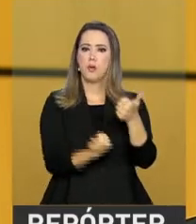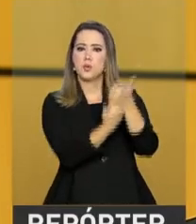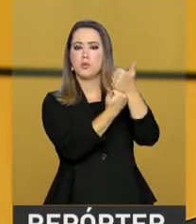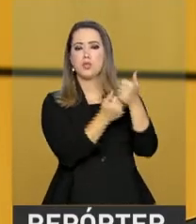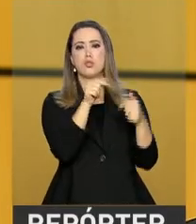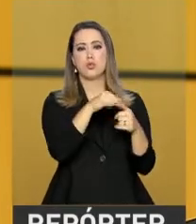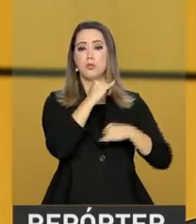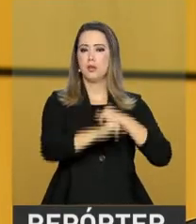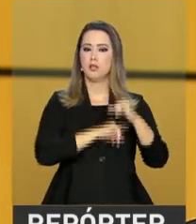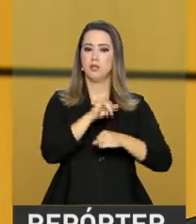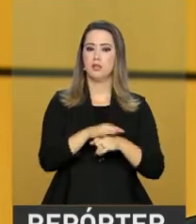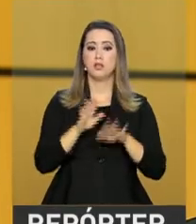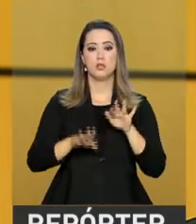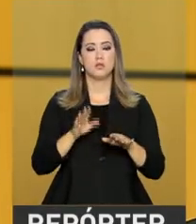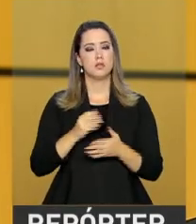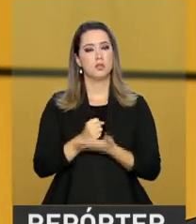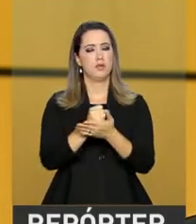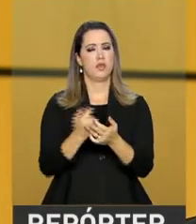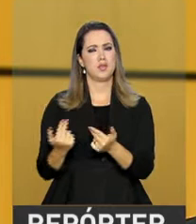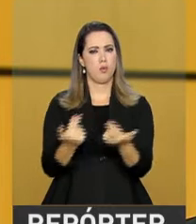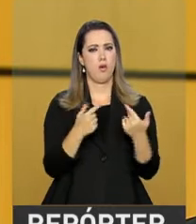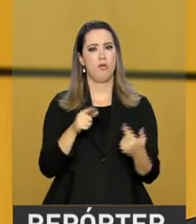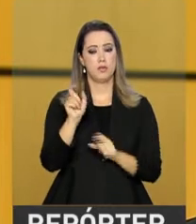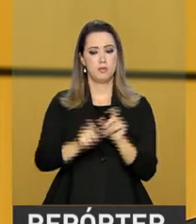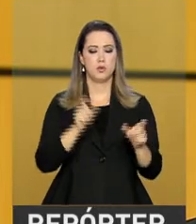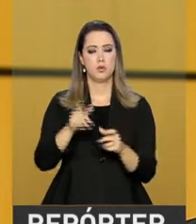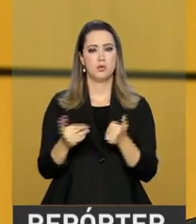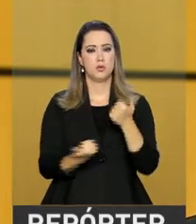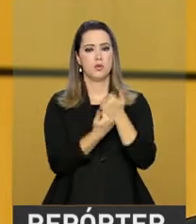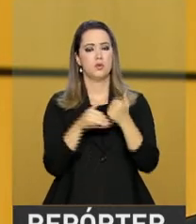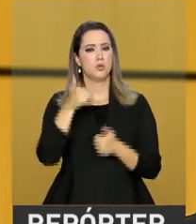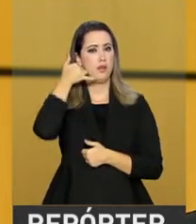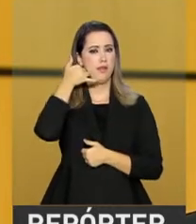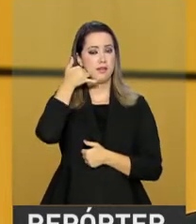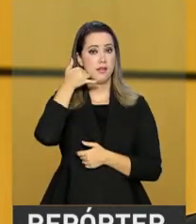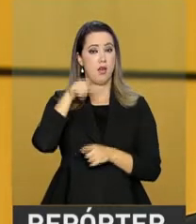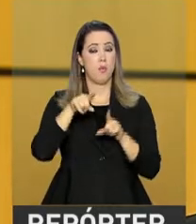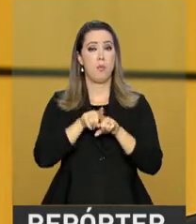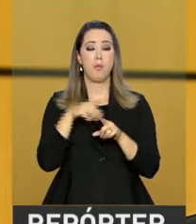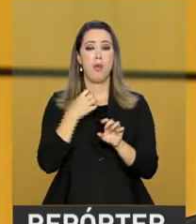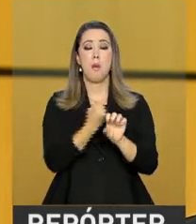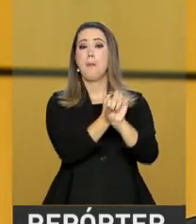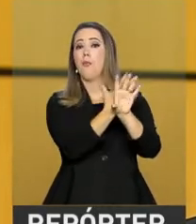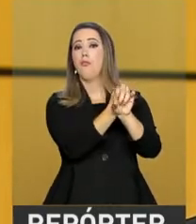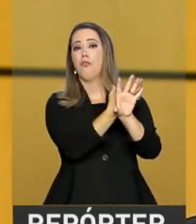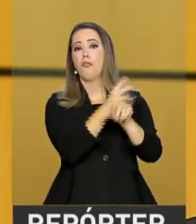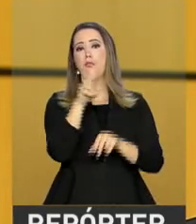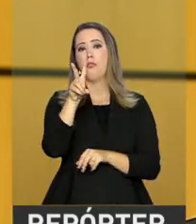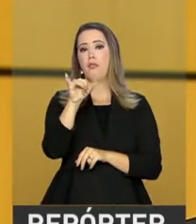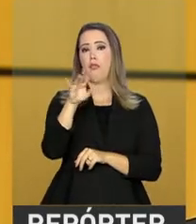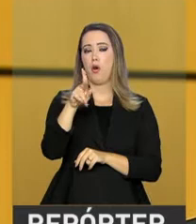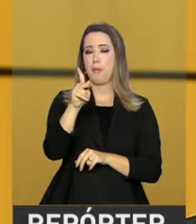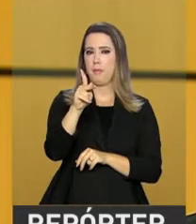é muitas vezes oferece funções parecidas e as pessoas começam a substituir a ligação convencional por voip algum